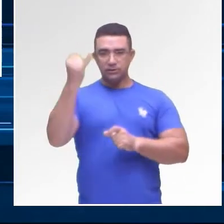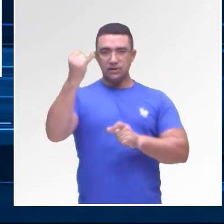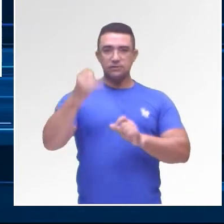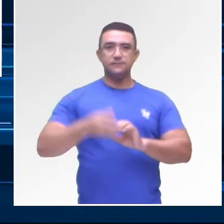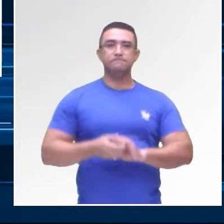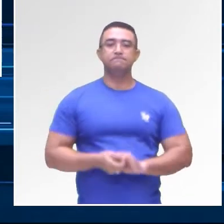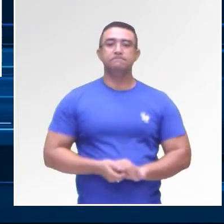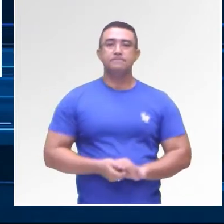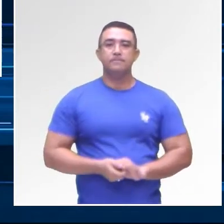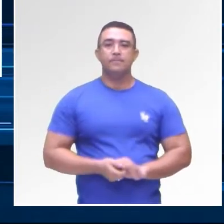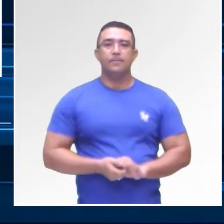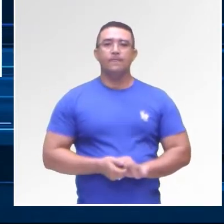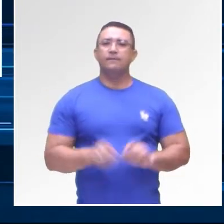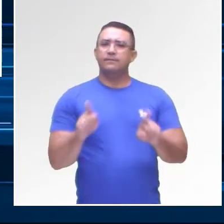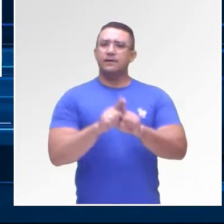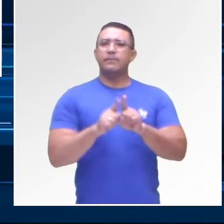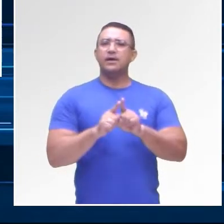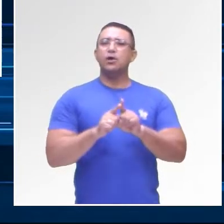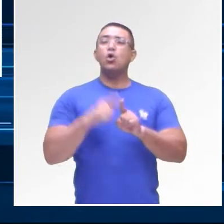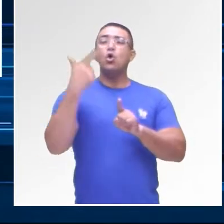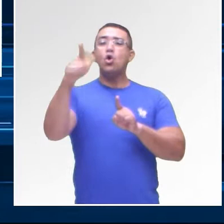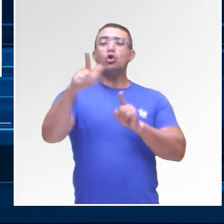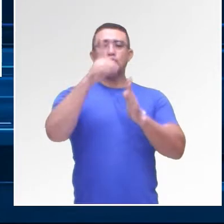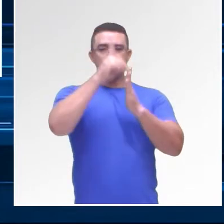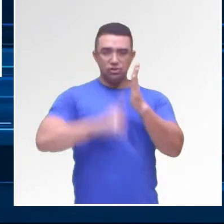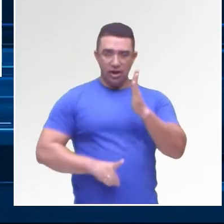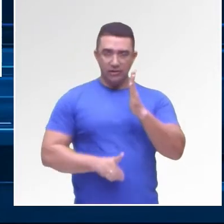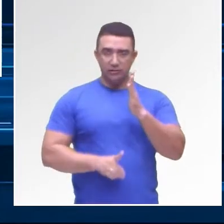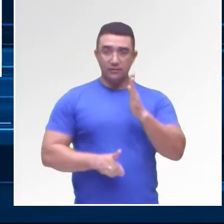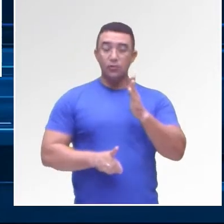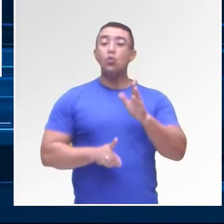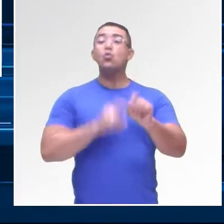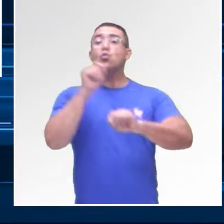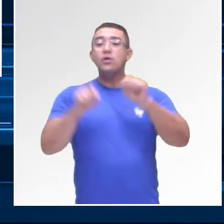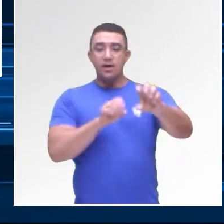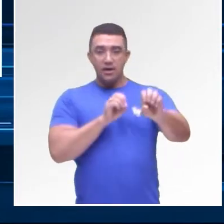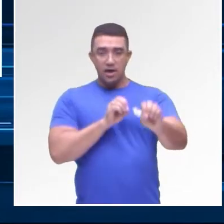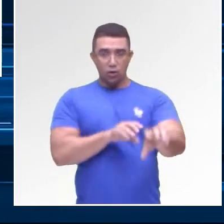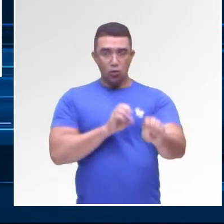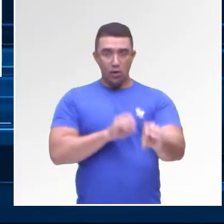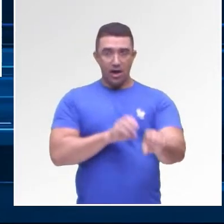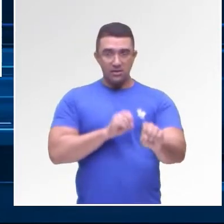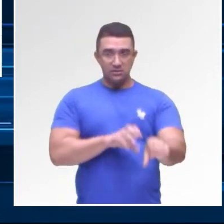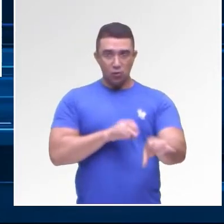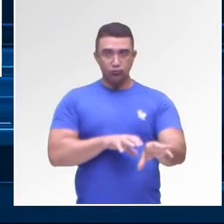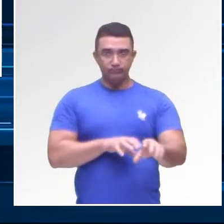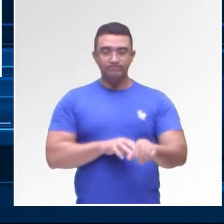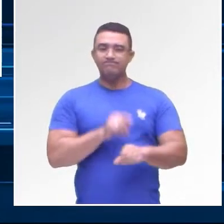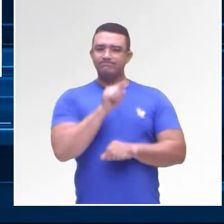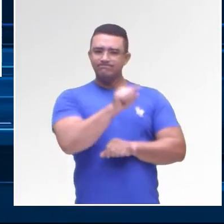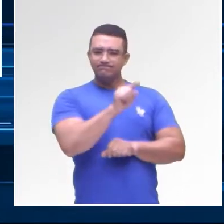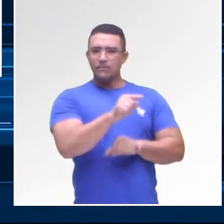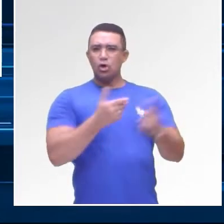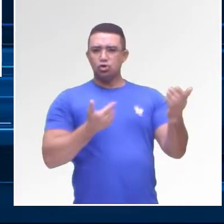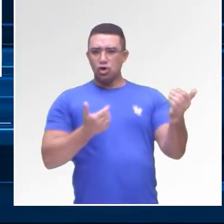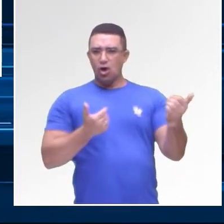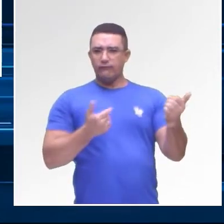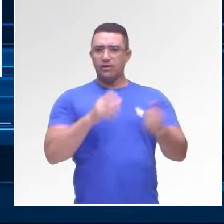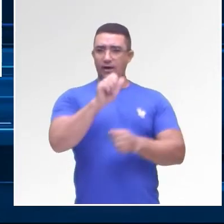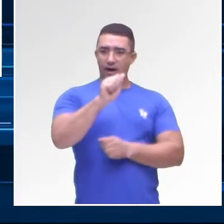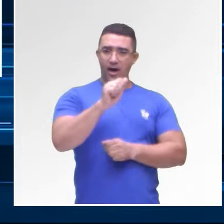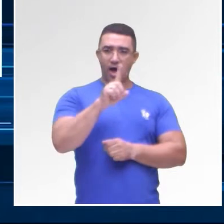está relacionado à educação e o compromisso desse adolescente é de estudar e zelar